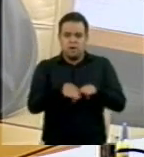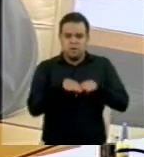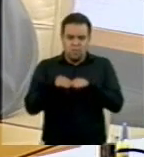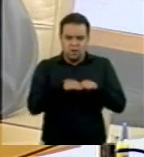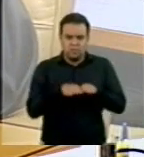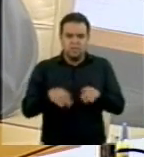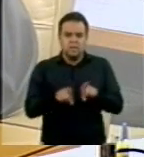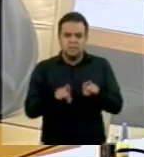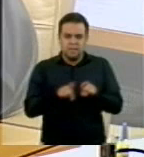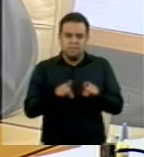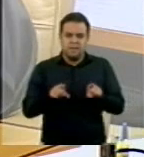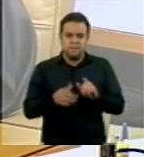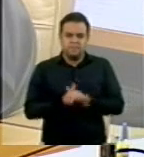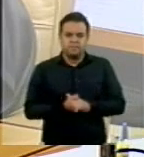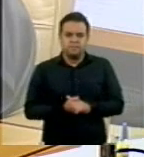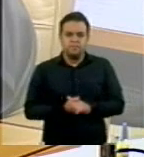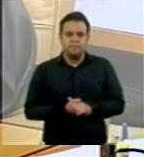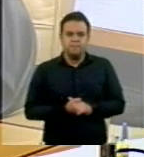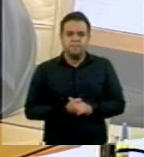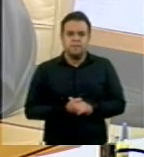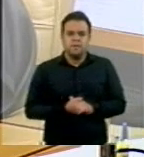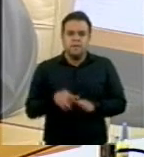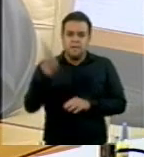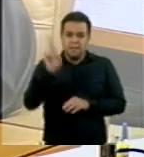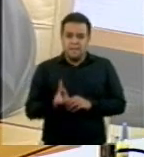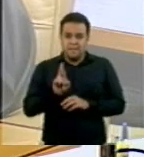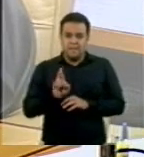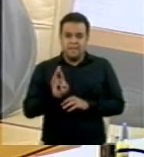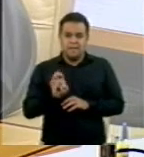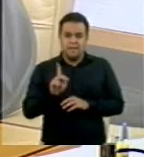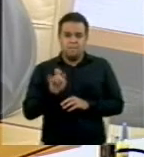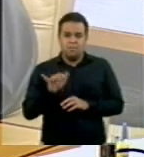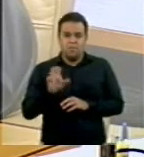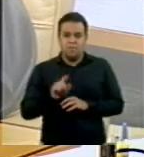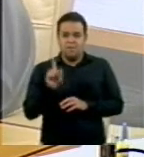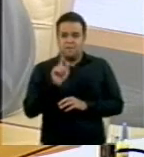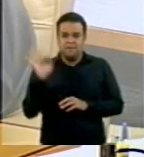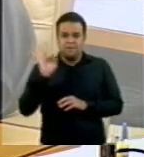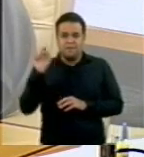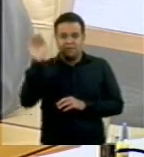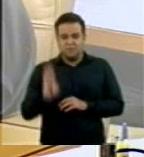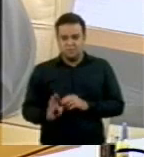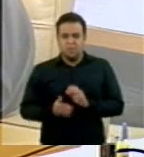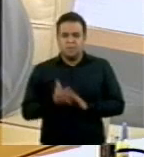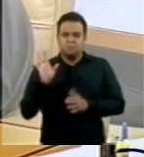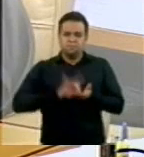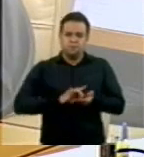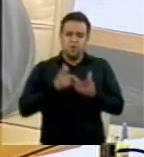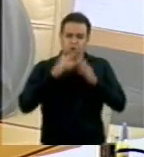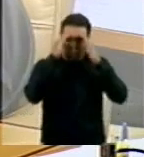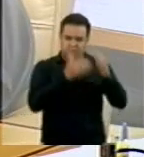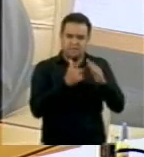e afastam a República Federativa do Brasil de ser, como de fato há de